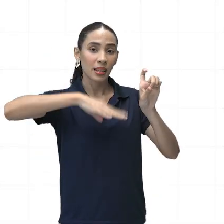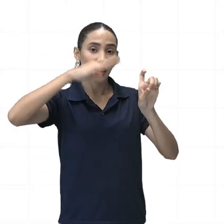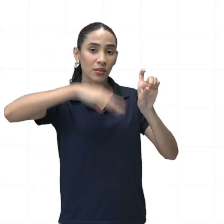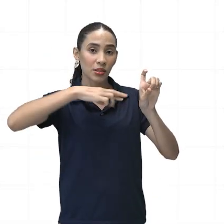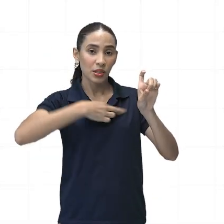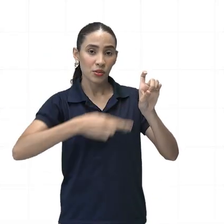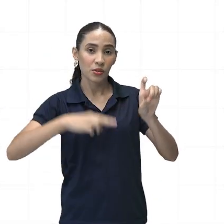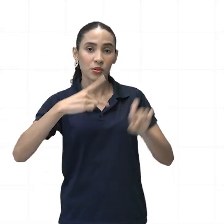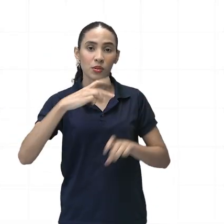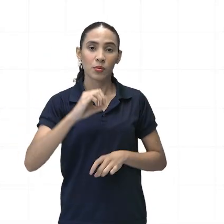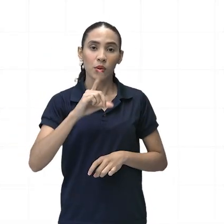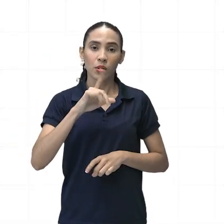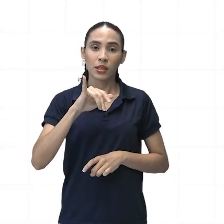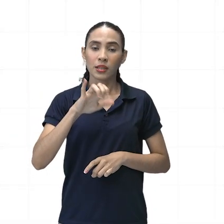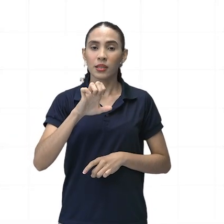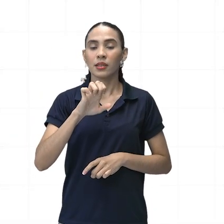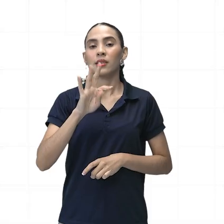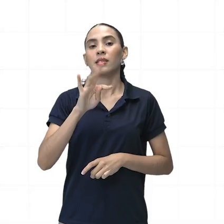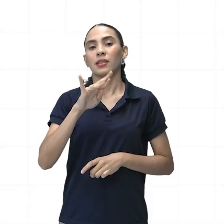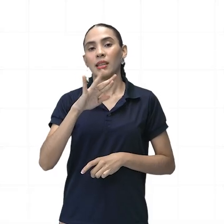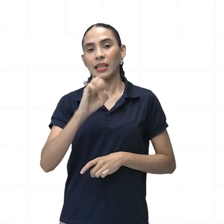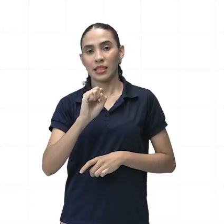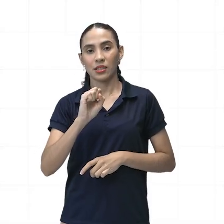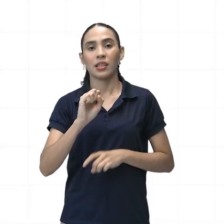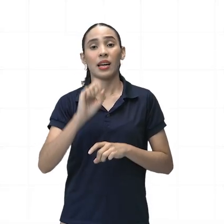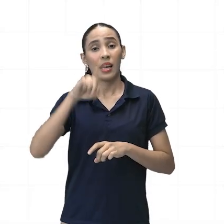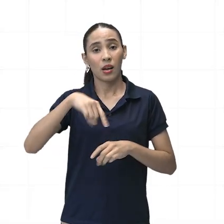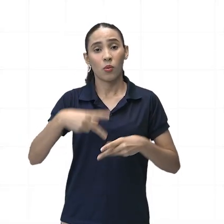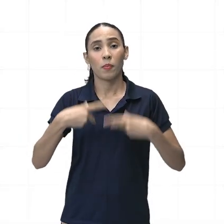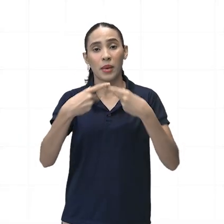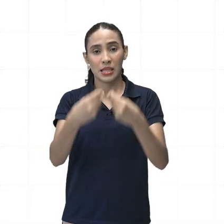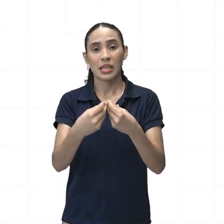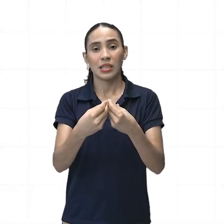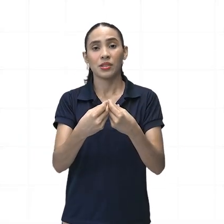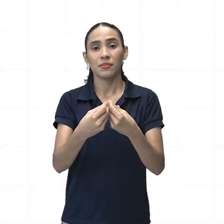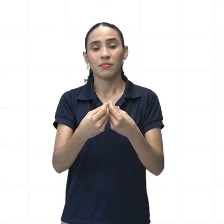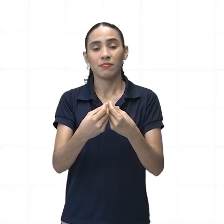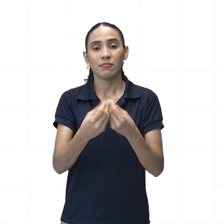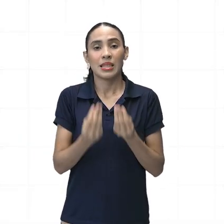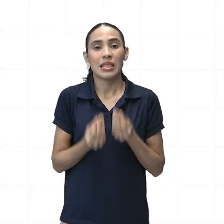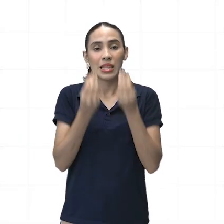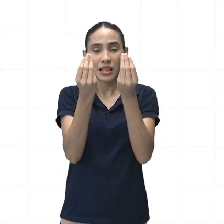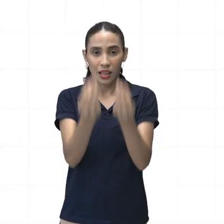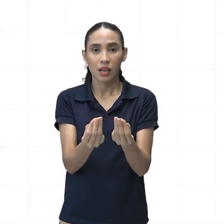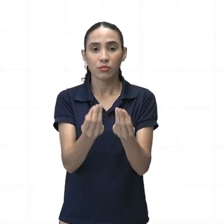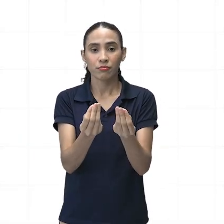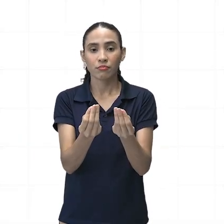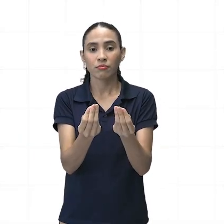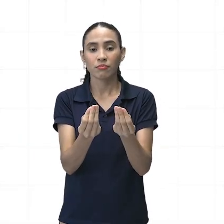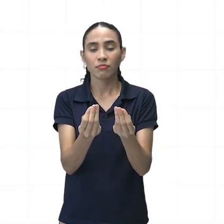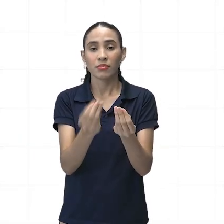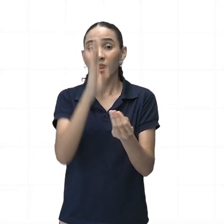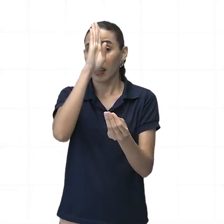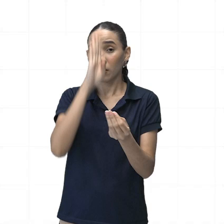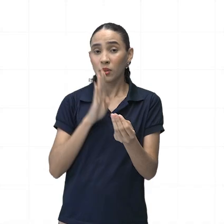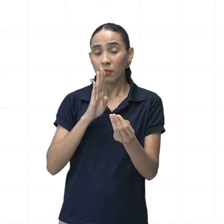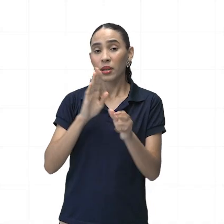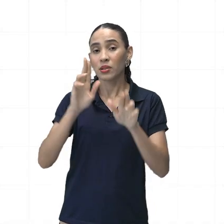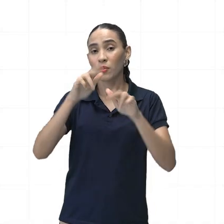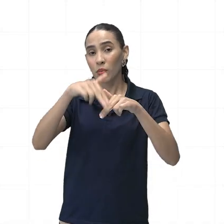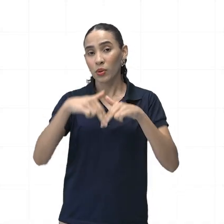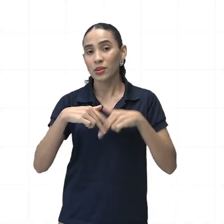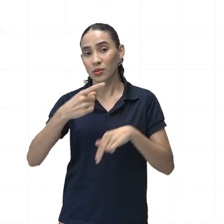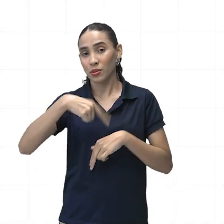religiões politeístas, é um presente que recebemos, né? É um presente, algo que é dado gratuitamente, por isso que